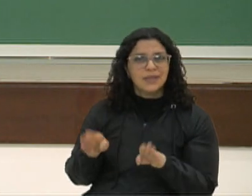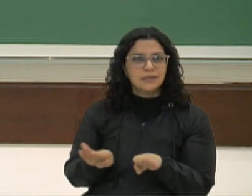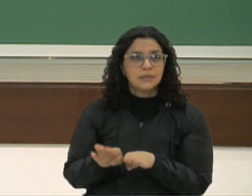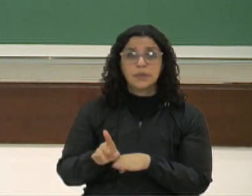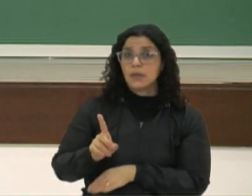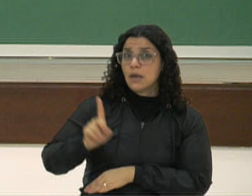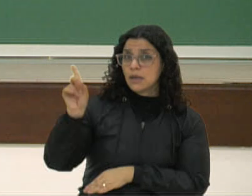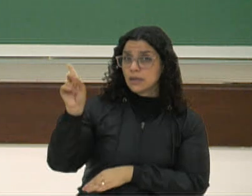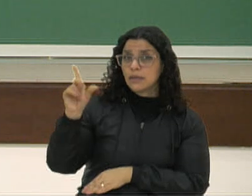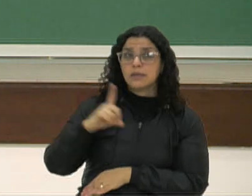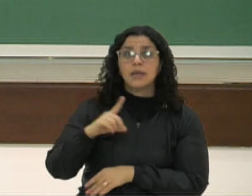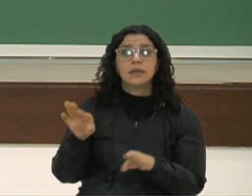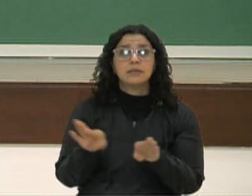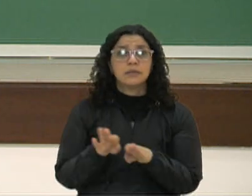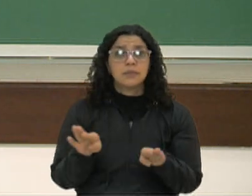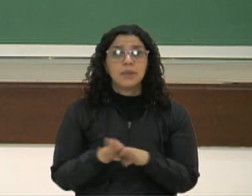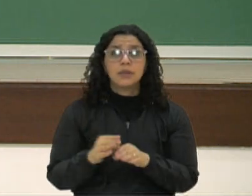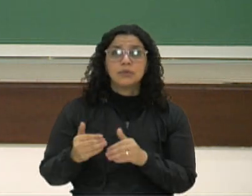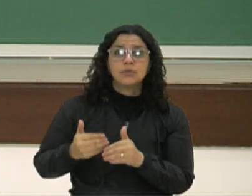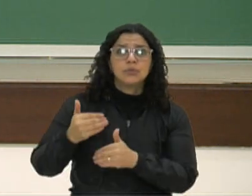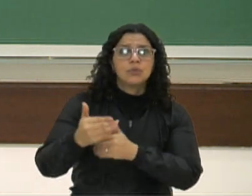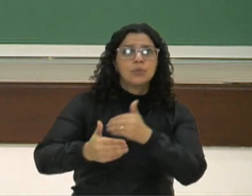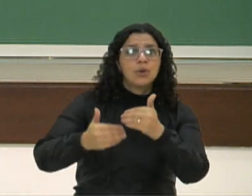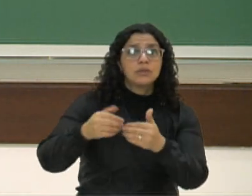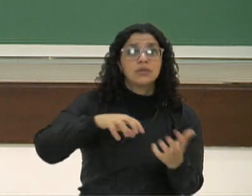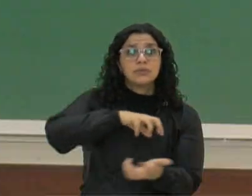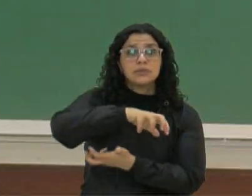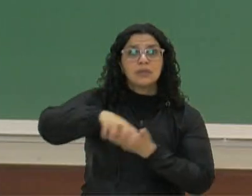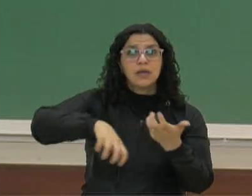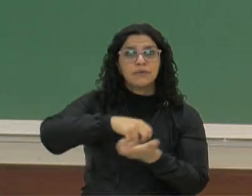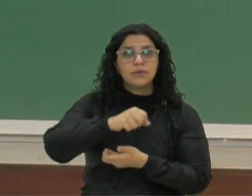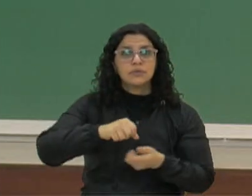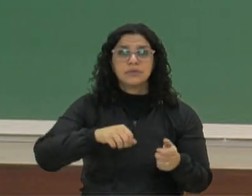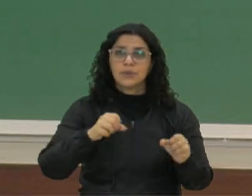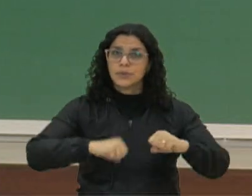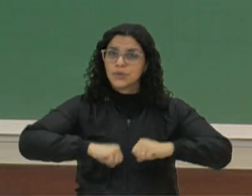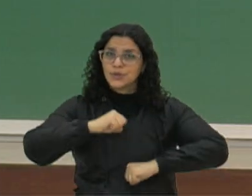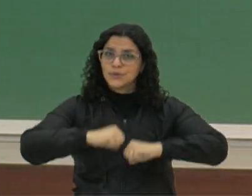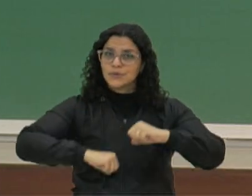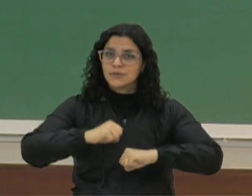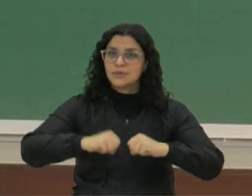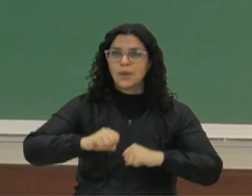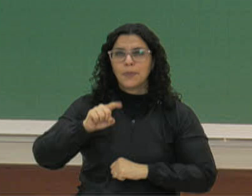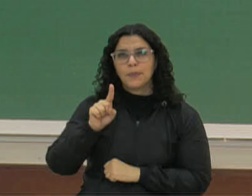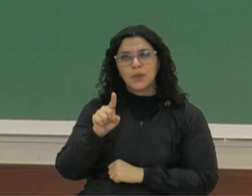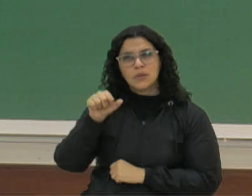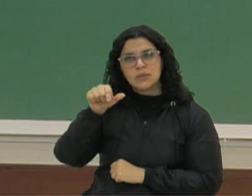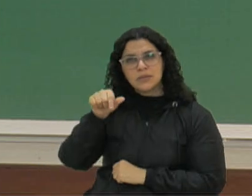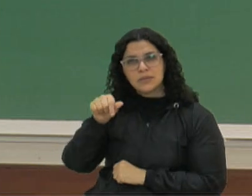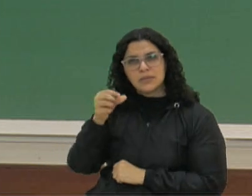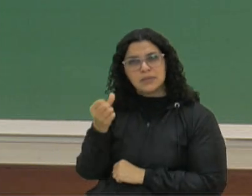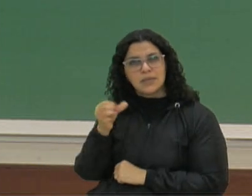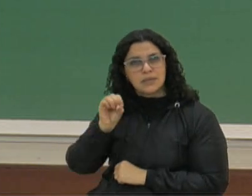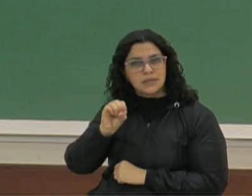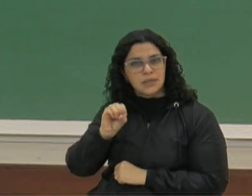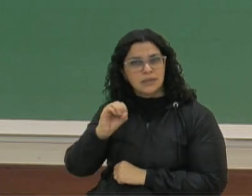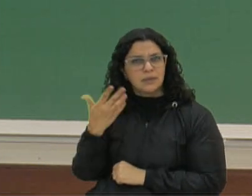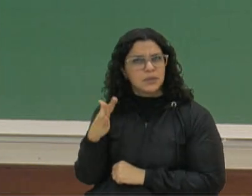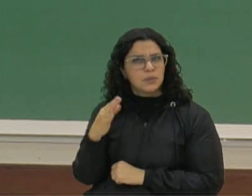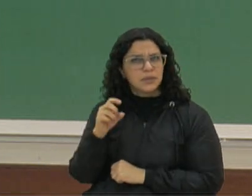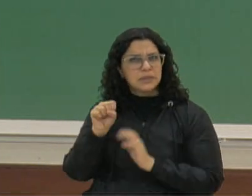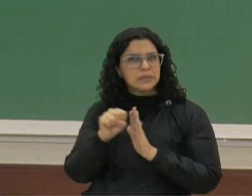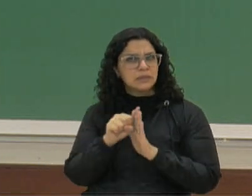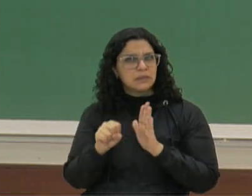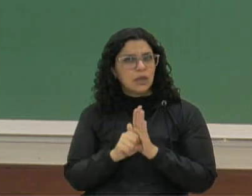Aí nós damos um salto aqui já no processo da Revolução Industrial, lá em meados de 1760, no século